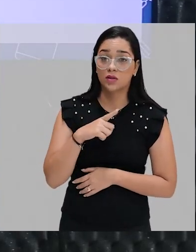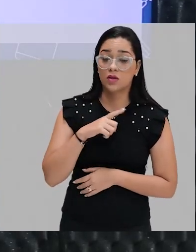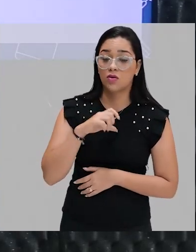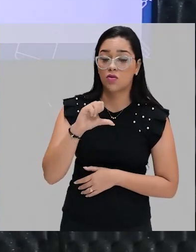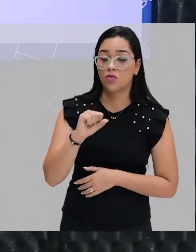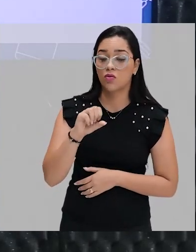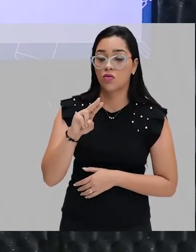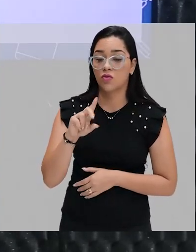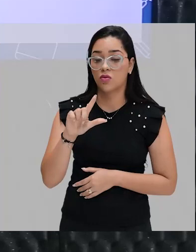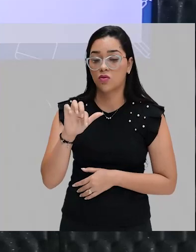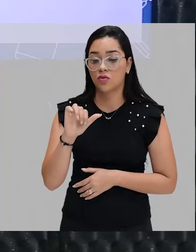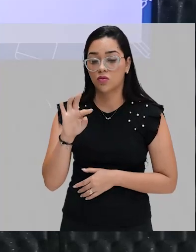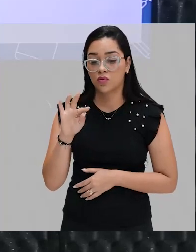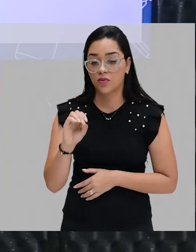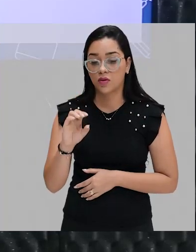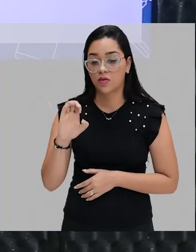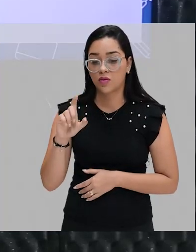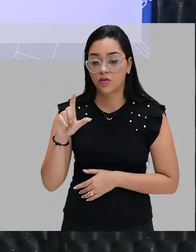de cálcio,